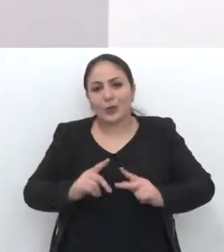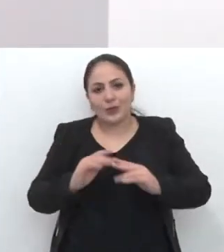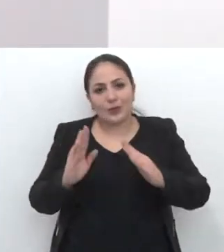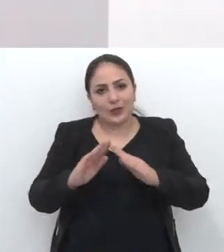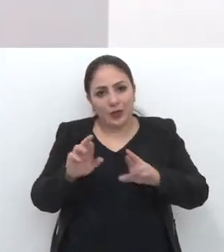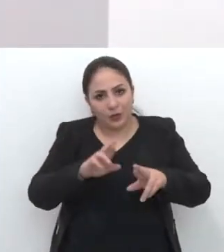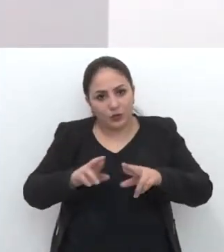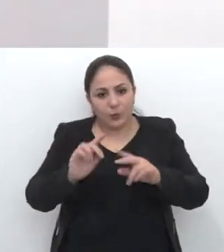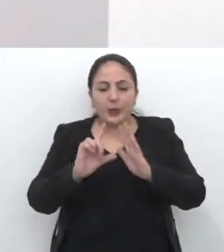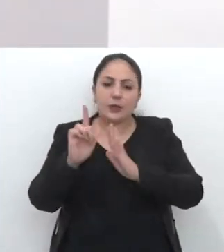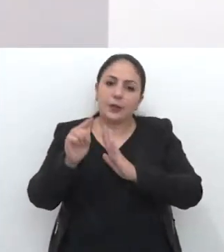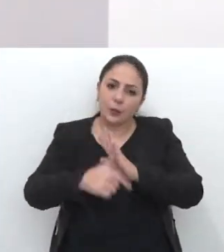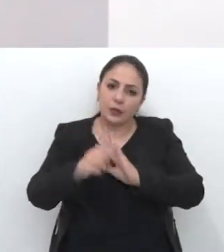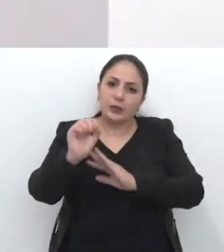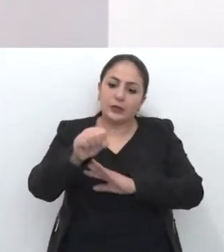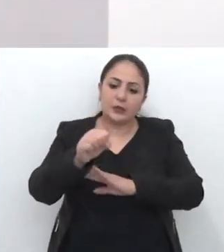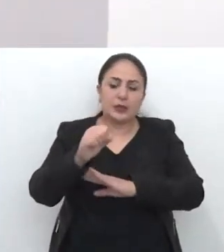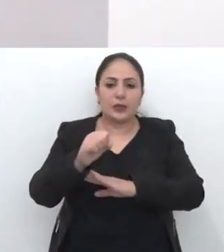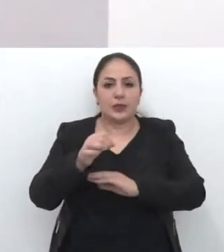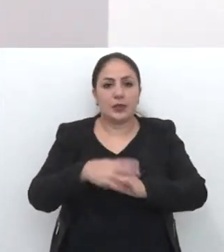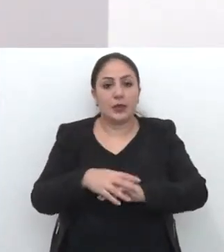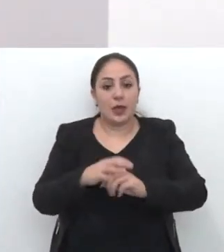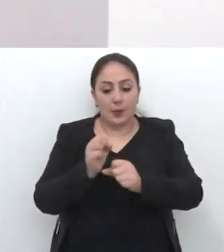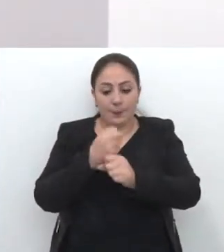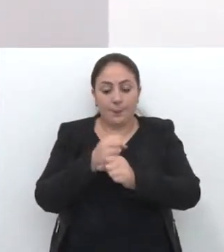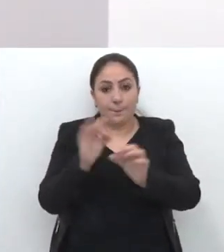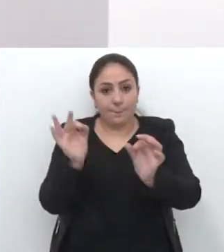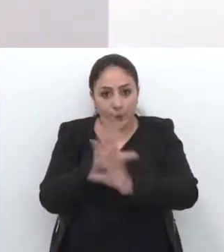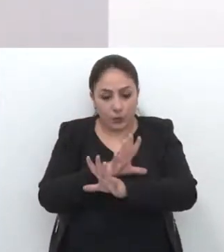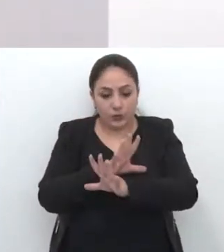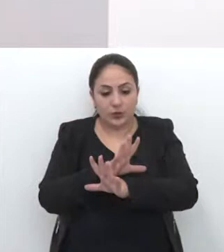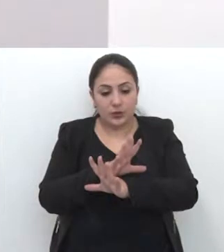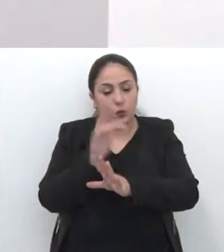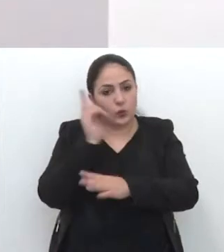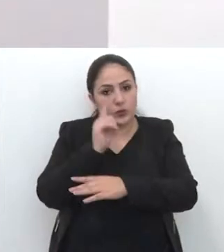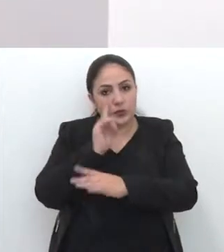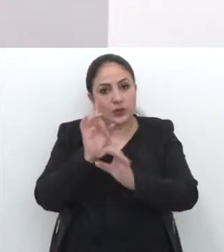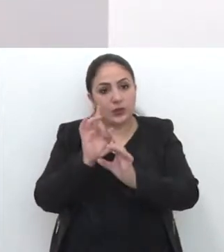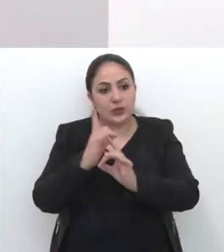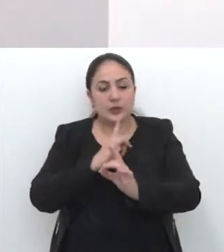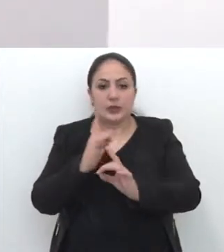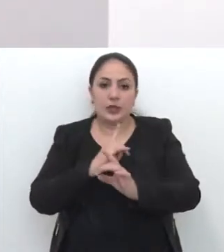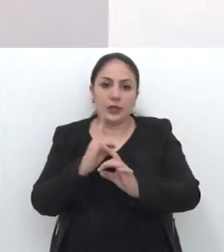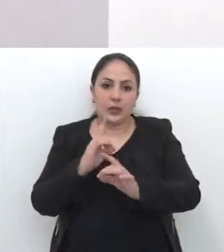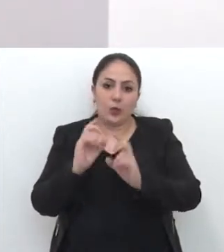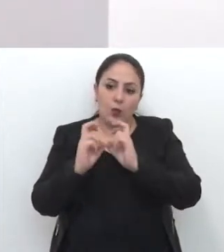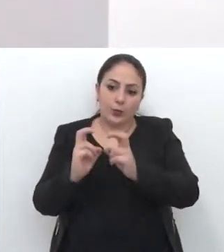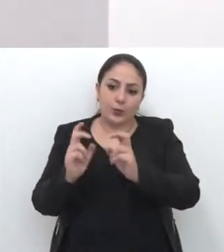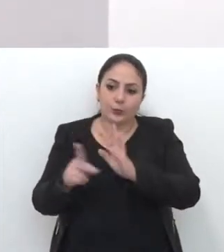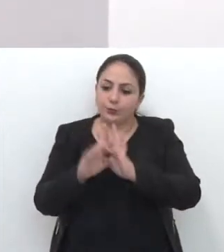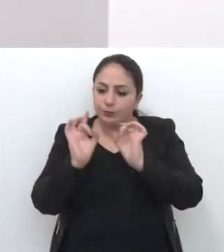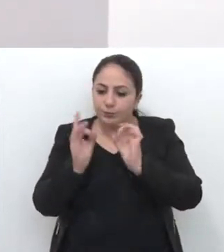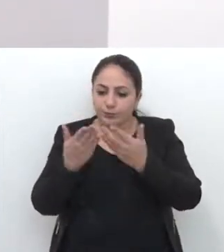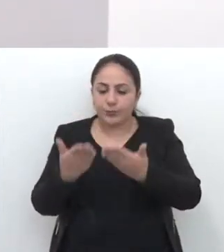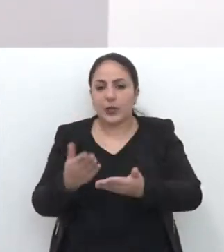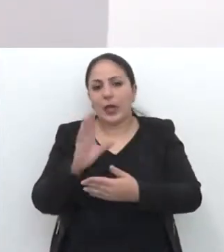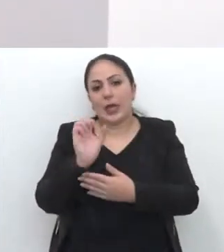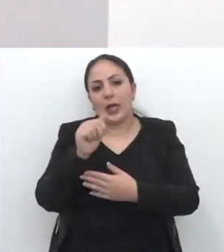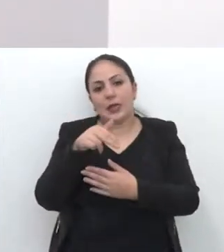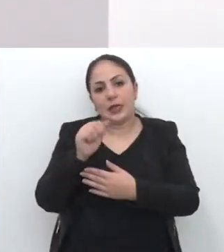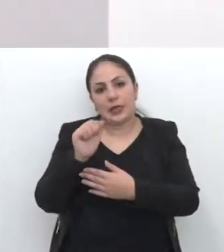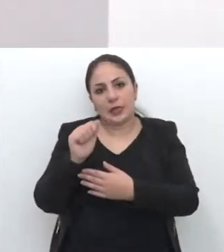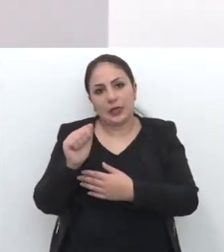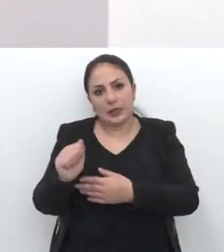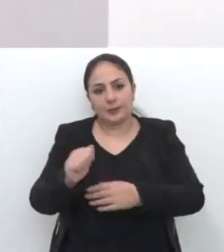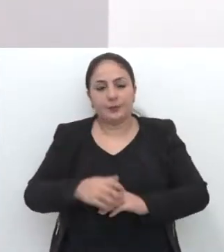passageiros naquela região. Mas depois sim, quando puder entrar ônibus, que as obras estiverem totalmente concluídas, que se tenha uma linha exclusiva para o loteamento Canaã. E a segunda